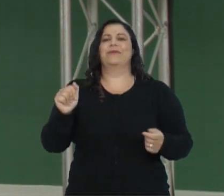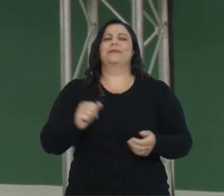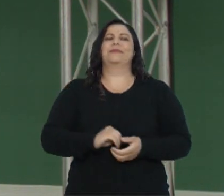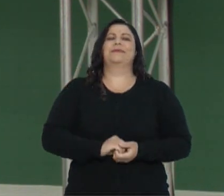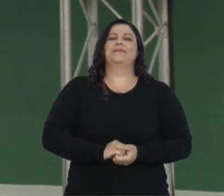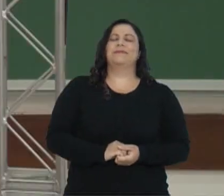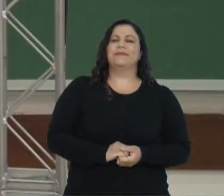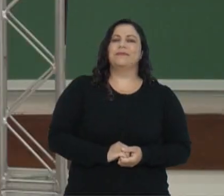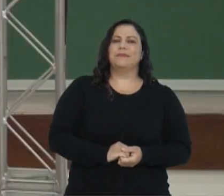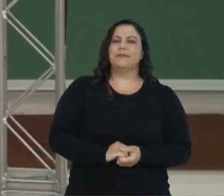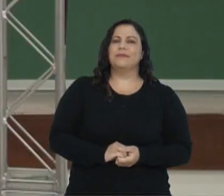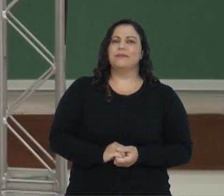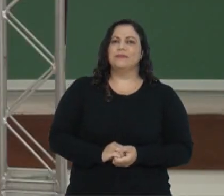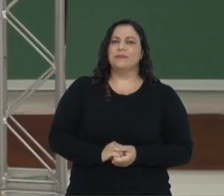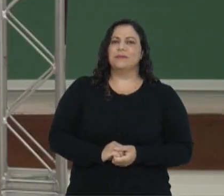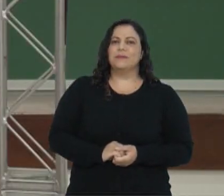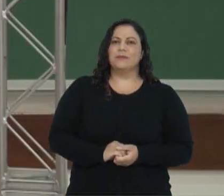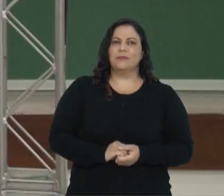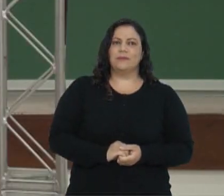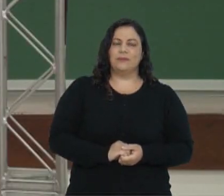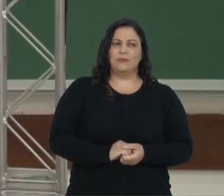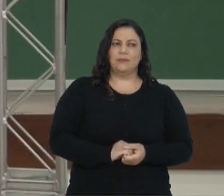tinha.